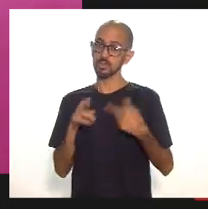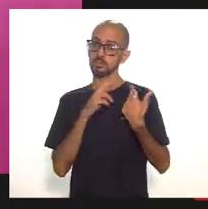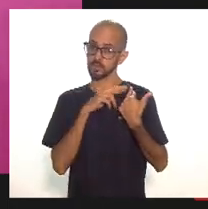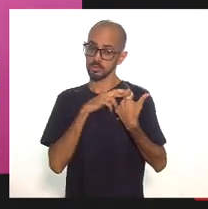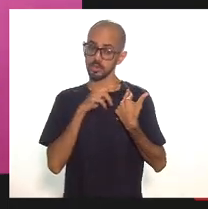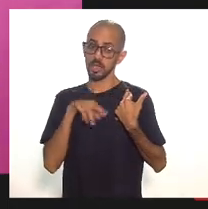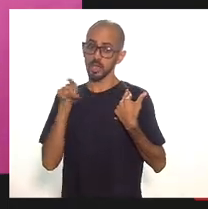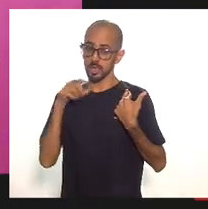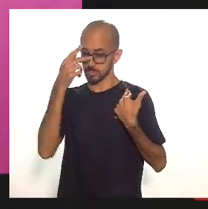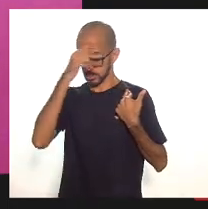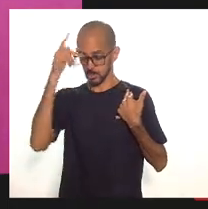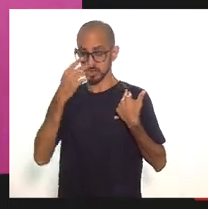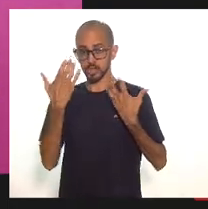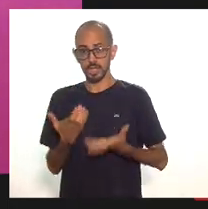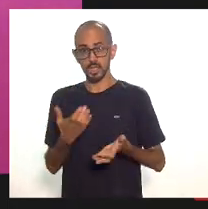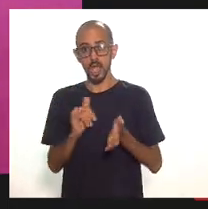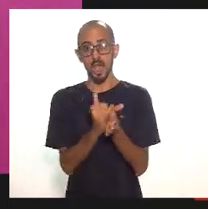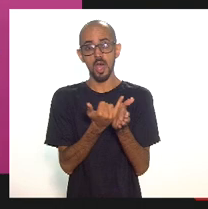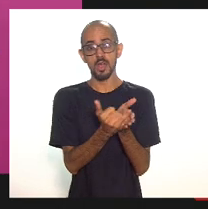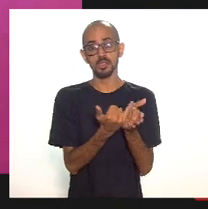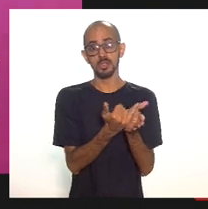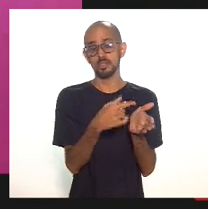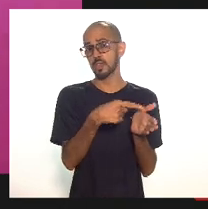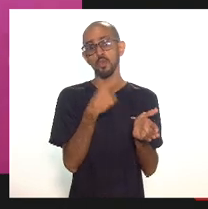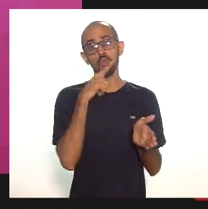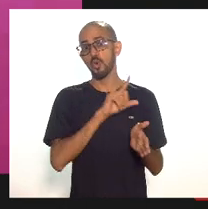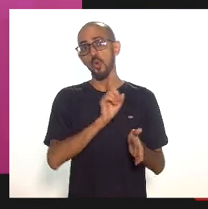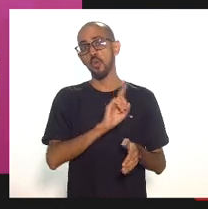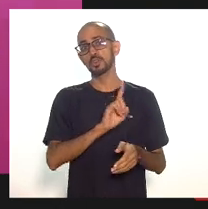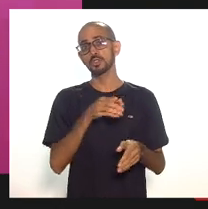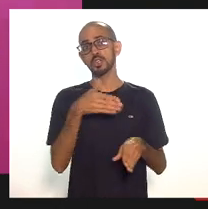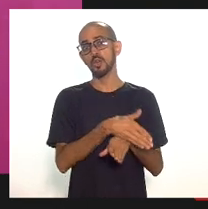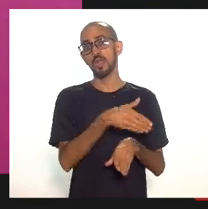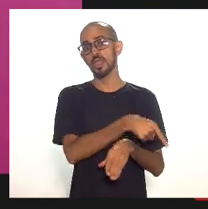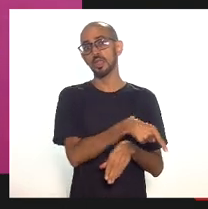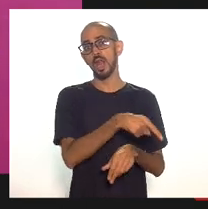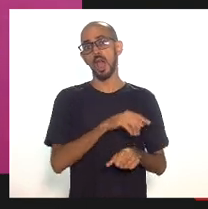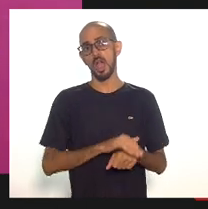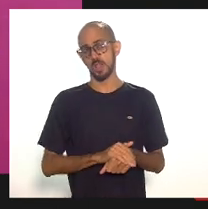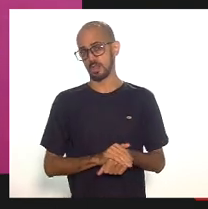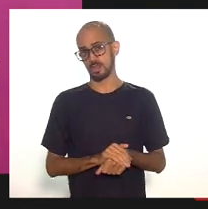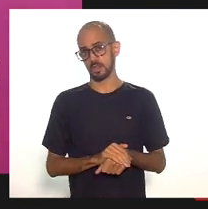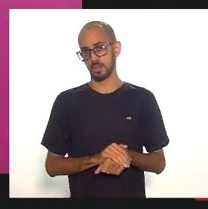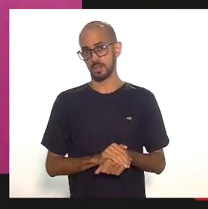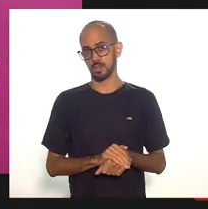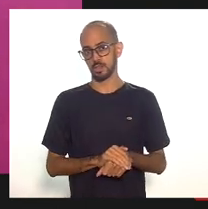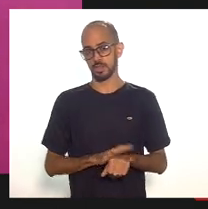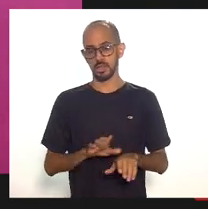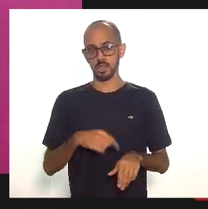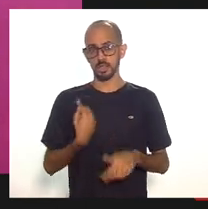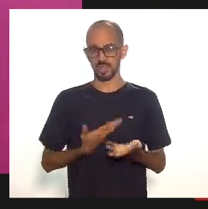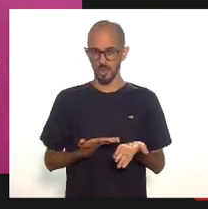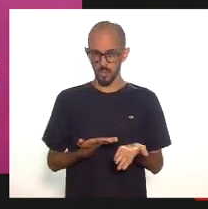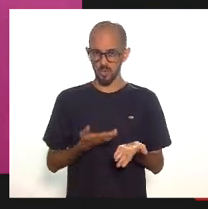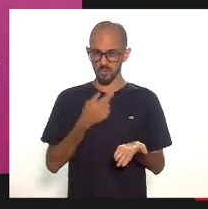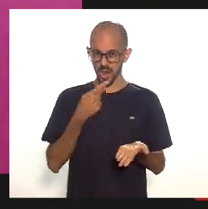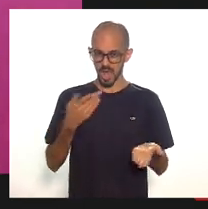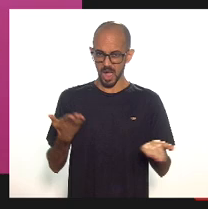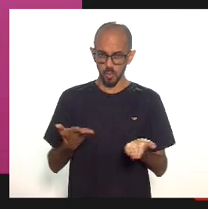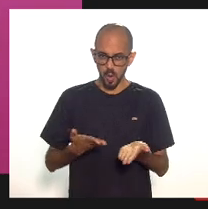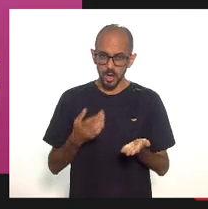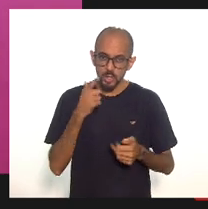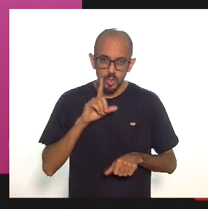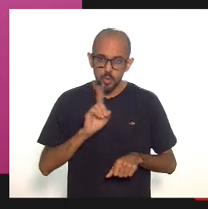quiseram se inscrever, doutor Diverio, e não conseguiram se inscrever nesse processo seletivo. Então, dizer agora que não